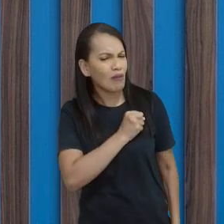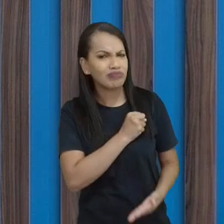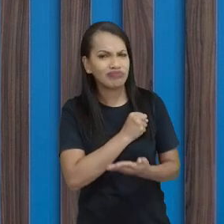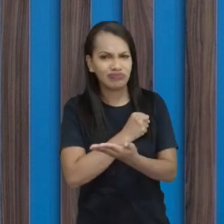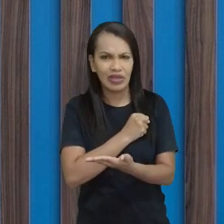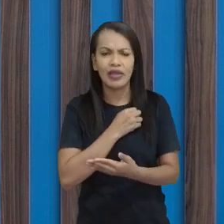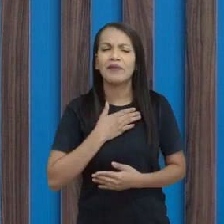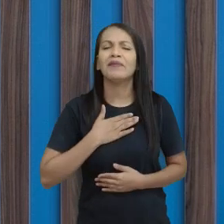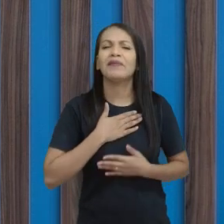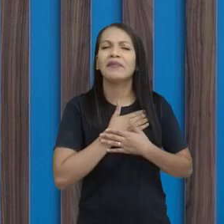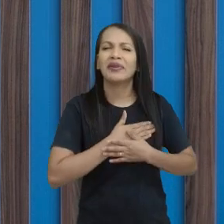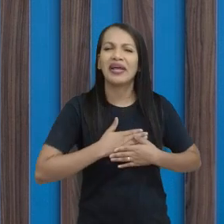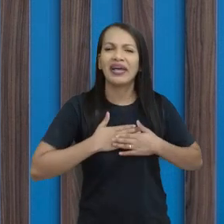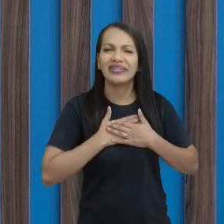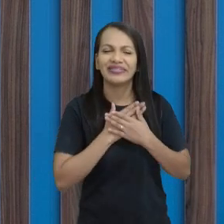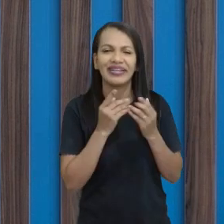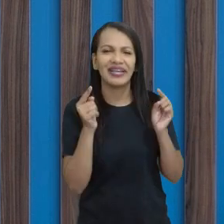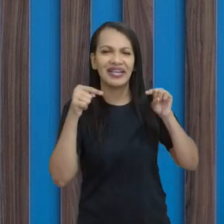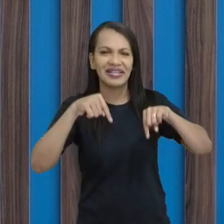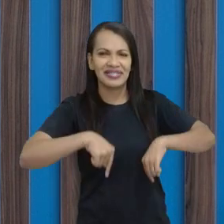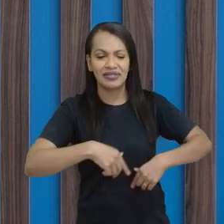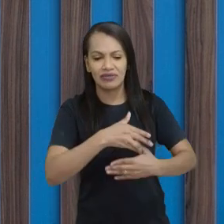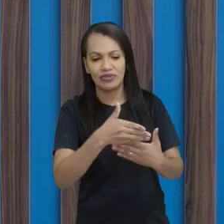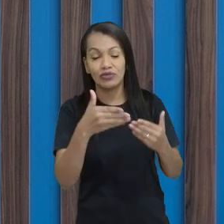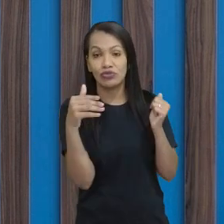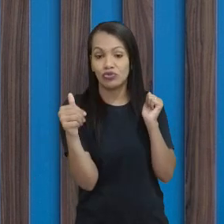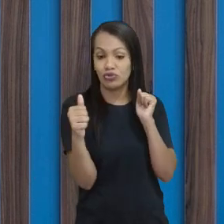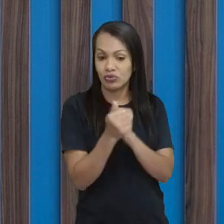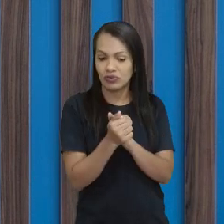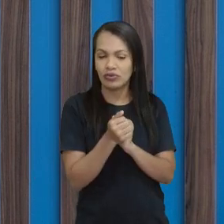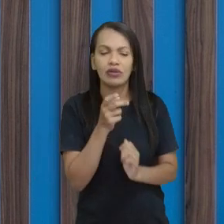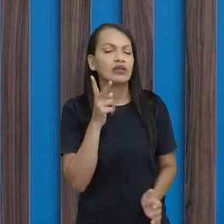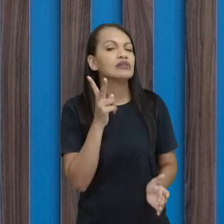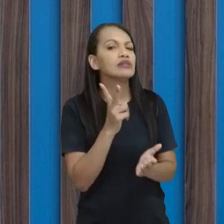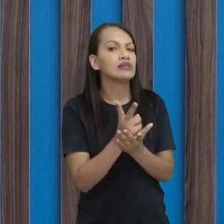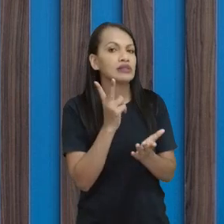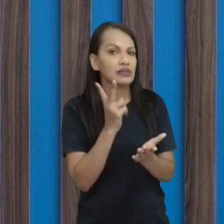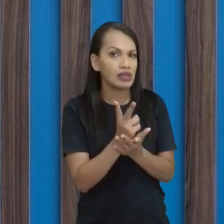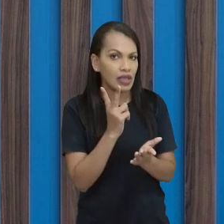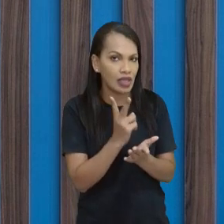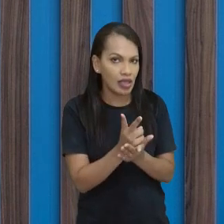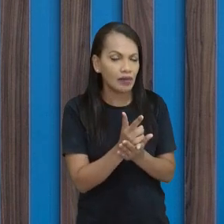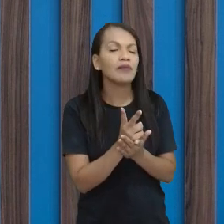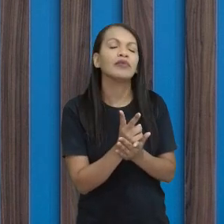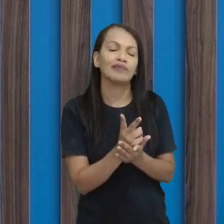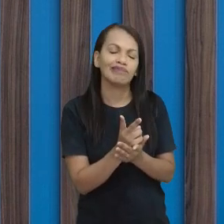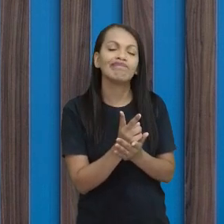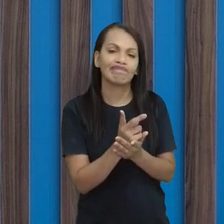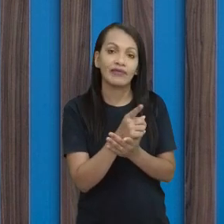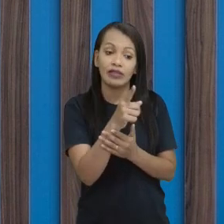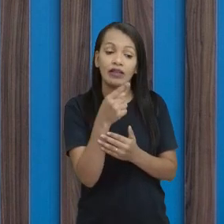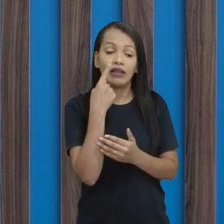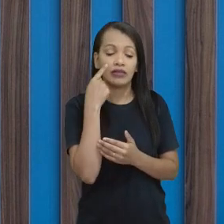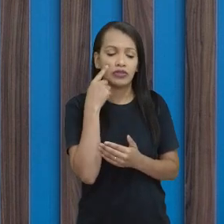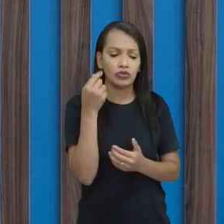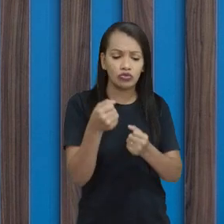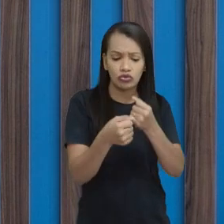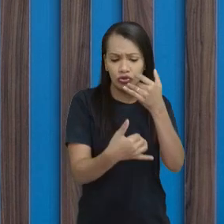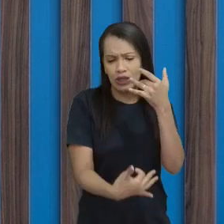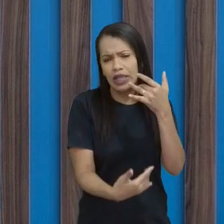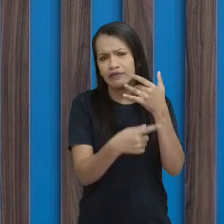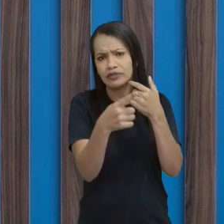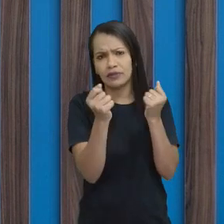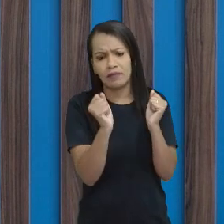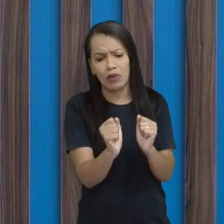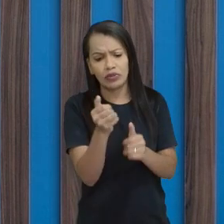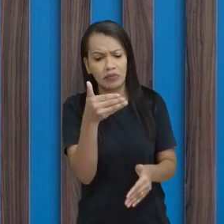Então, é um prazer imenso, gente, estar aqui com vocês, sempre disponível para que vocês possam estar participando. Estou aqui no chat,